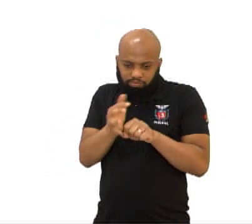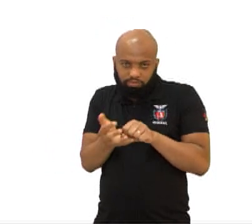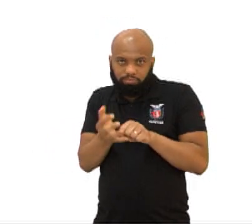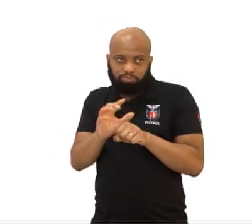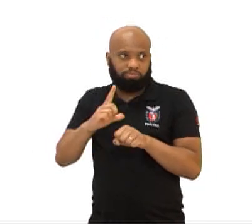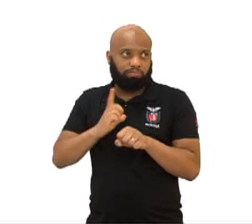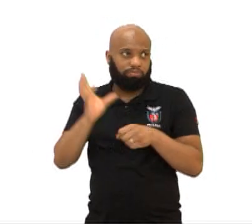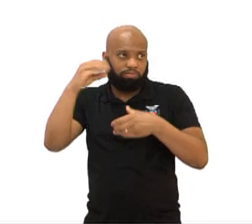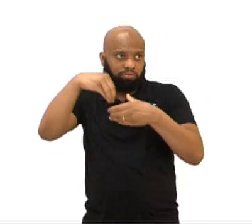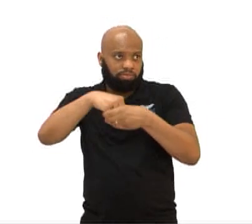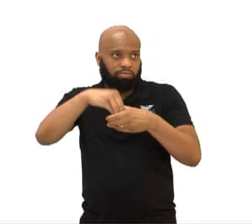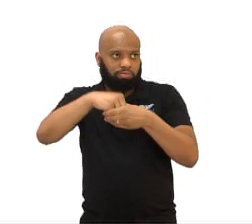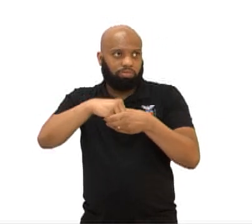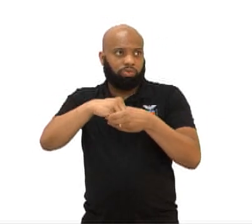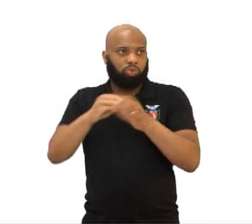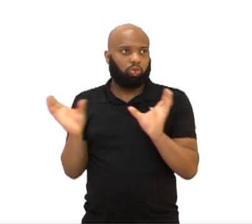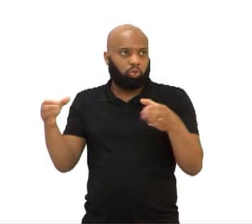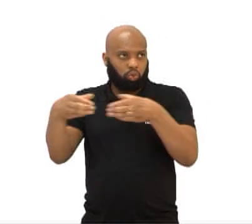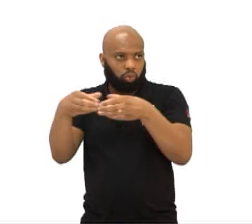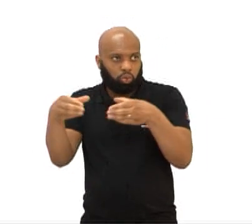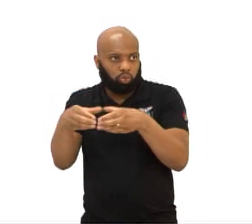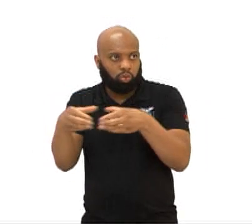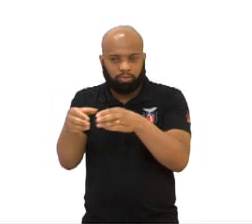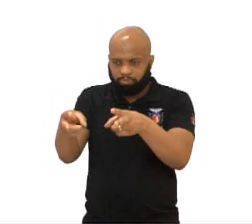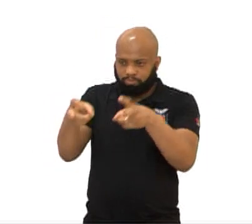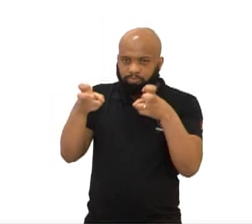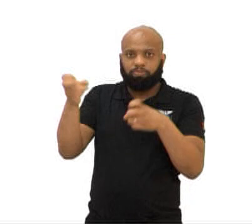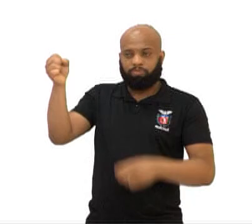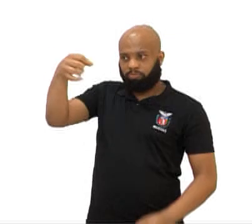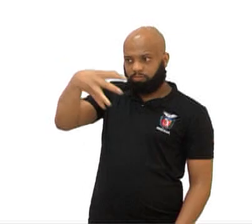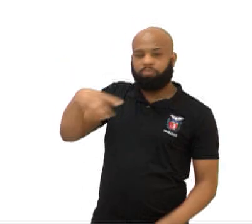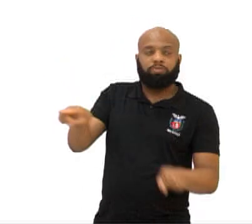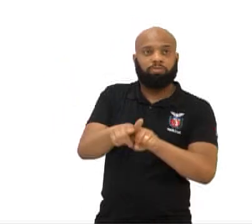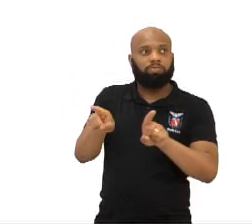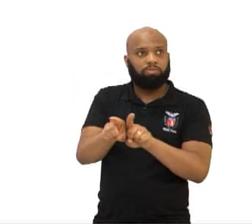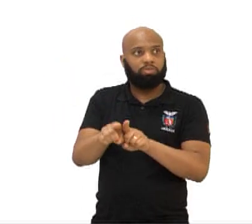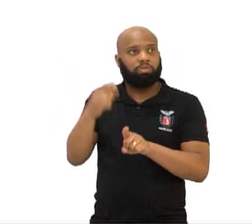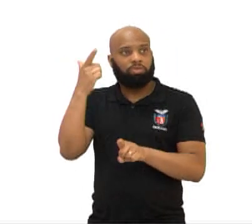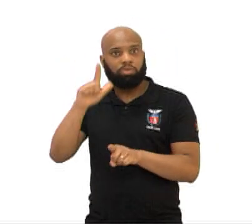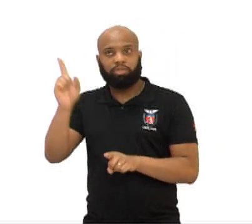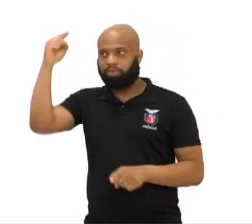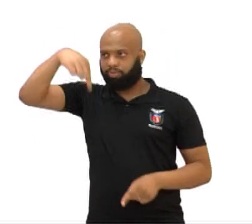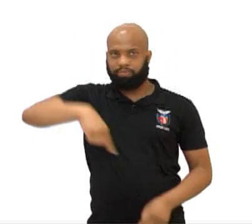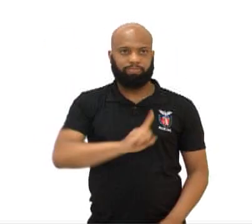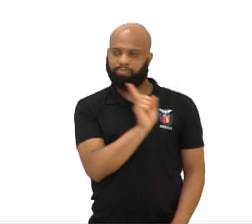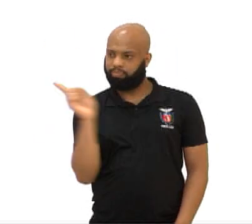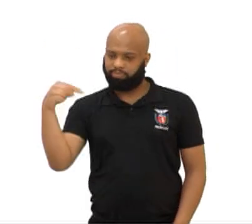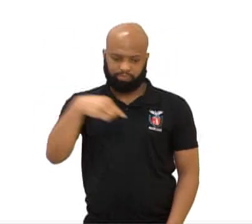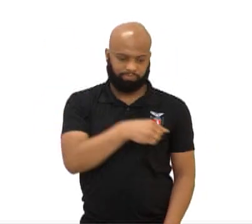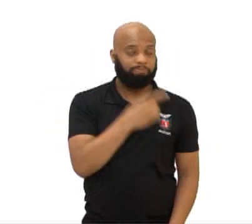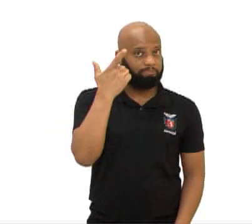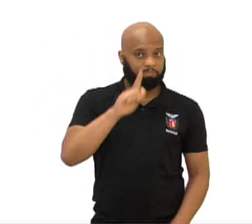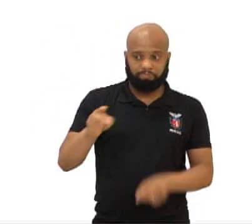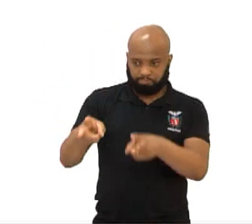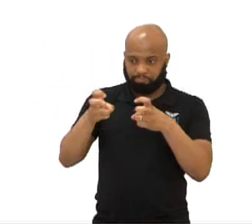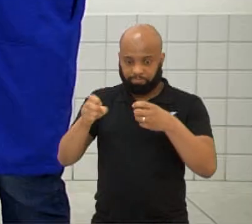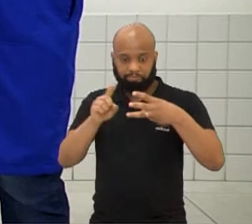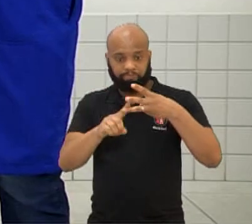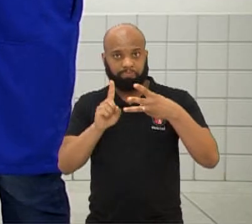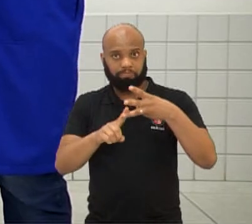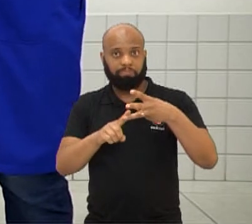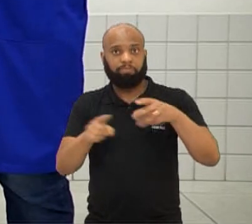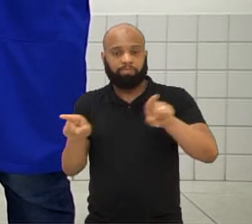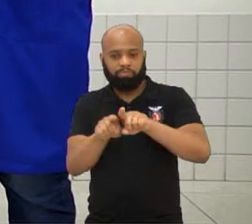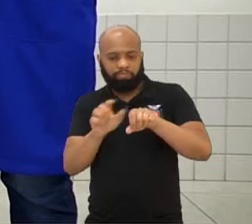plateumintos, que a gente já viu na aula, tá? Que vai provar para a gente a direção da luz, então melhora um pouquinho a acuidade visual. Surge a